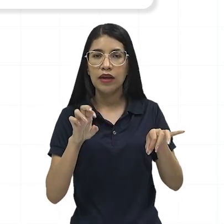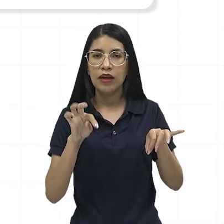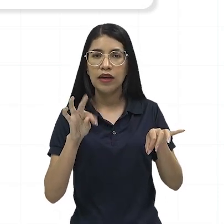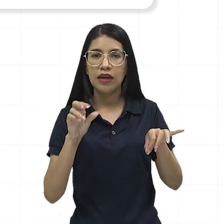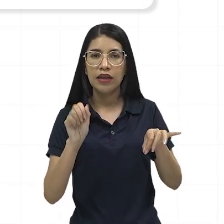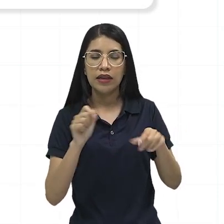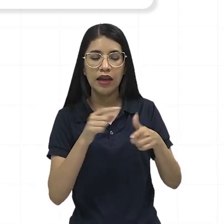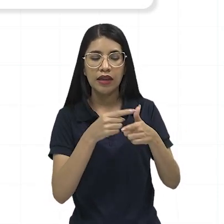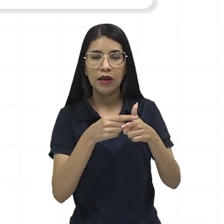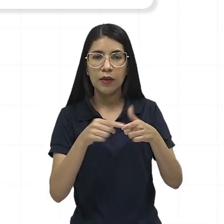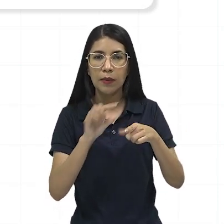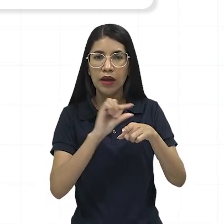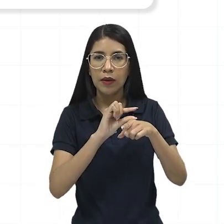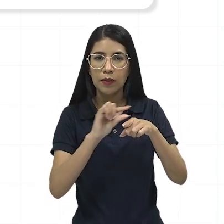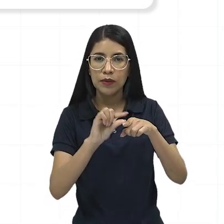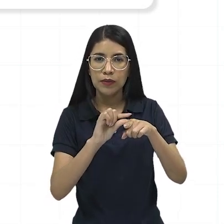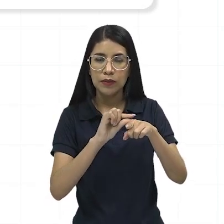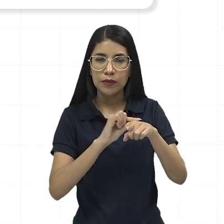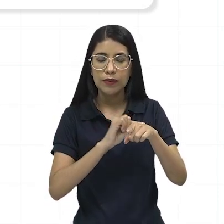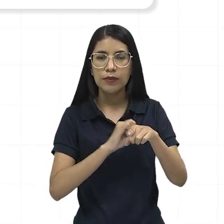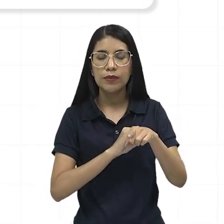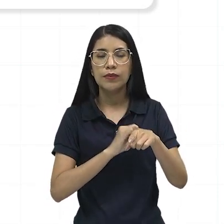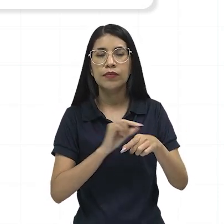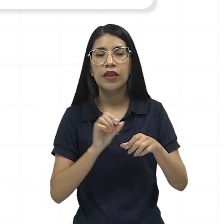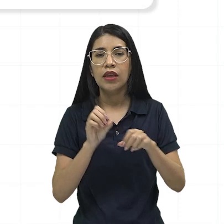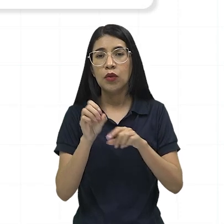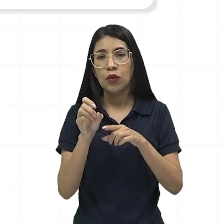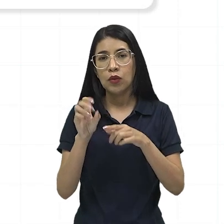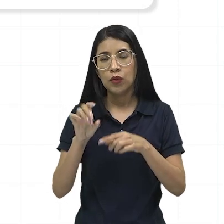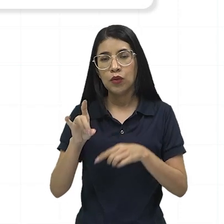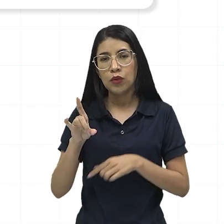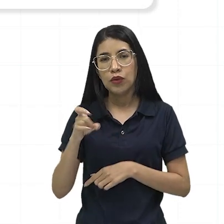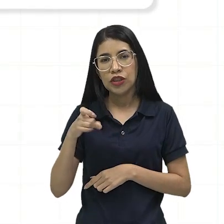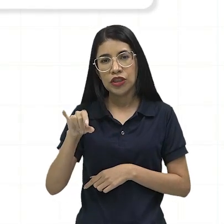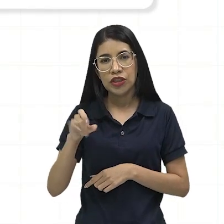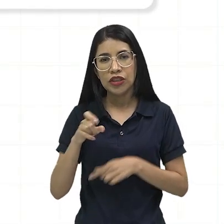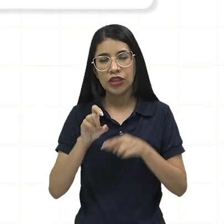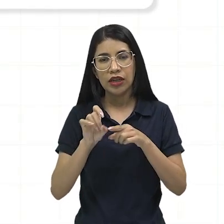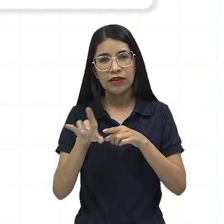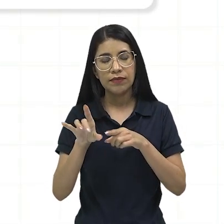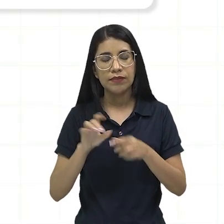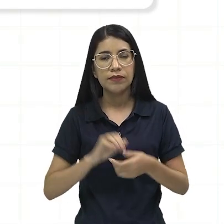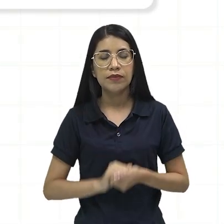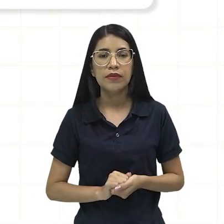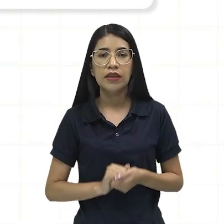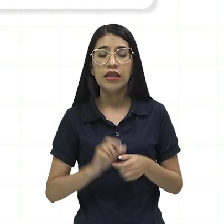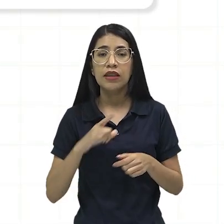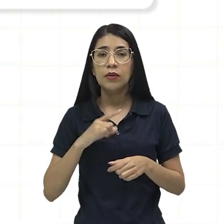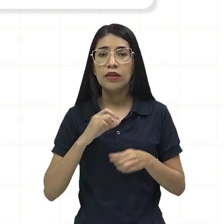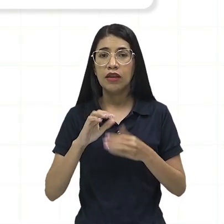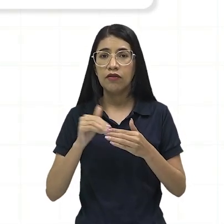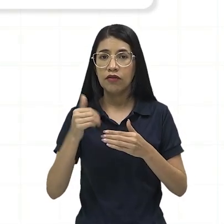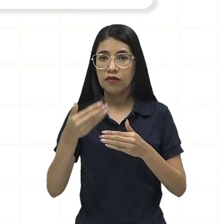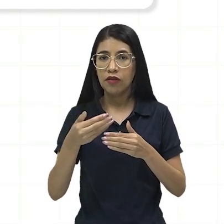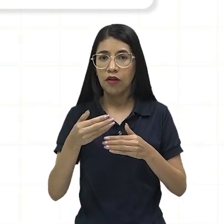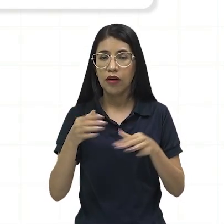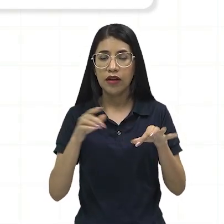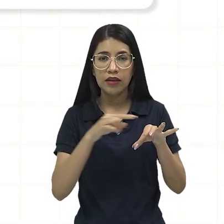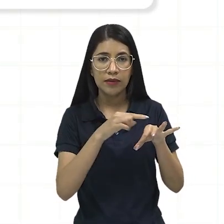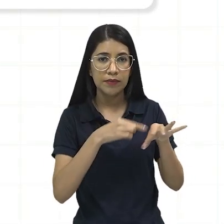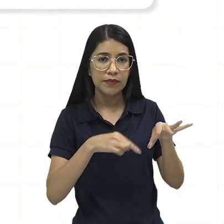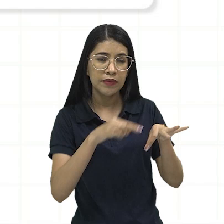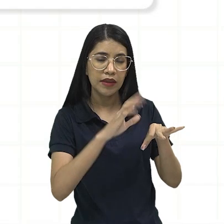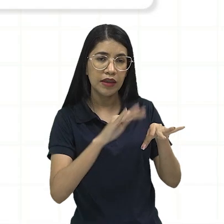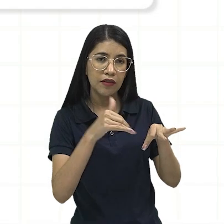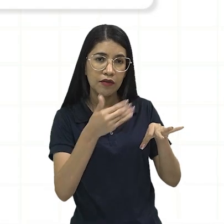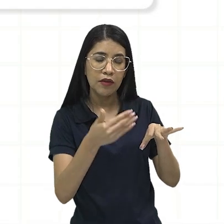urina é eliminada. Bom, vamos observar aí, olha, que existe essa região que é externa, tá? A gente está falando